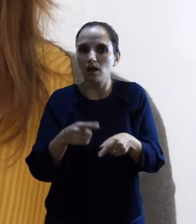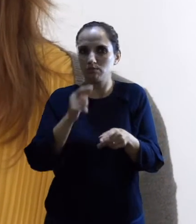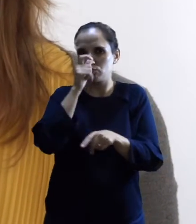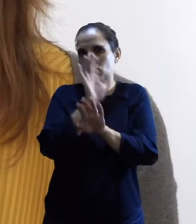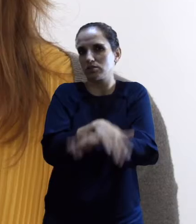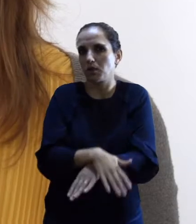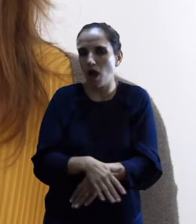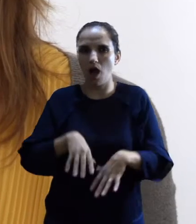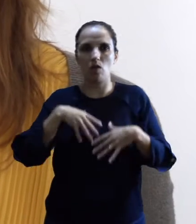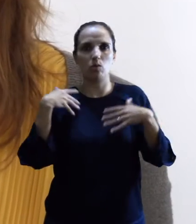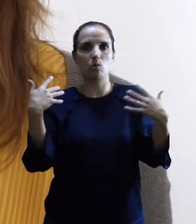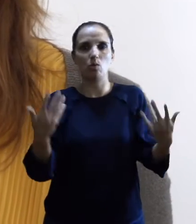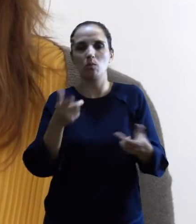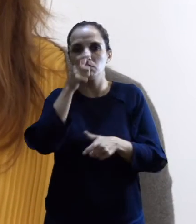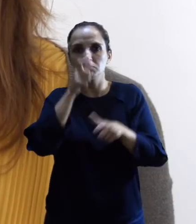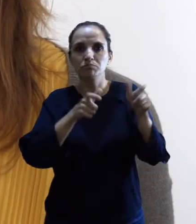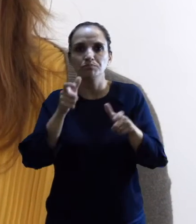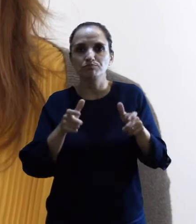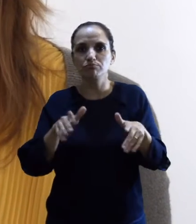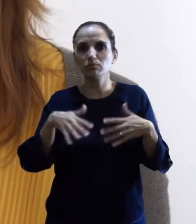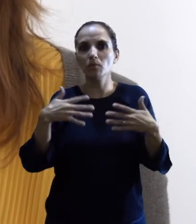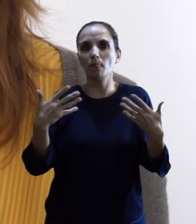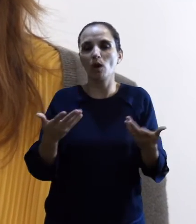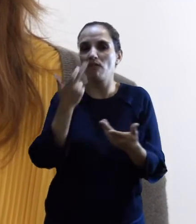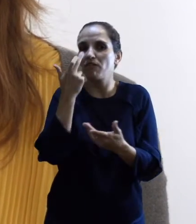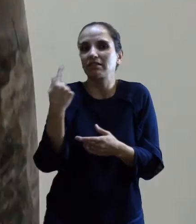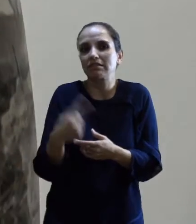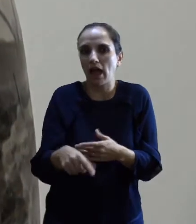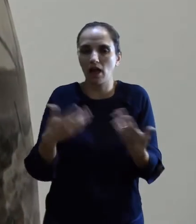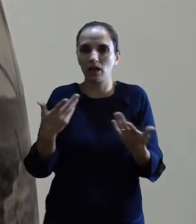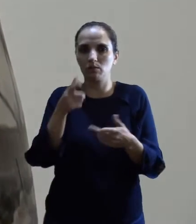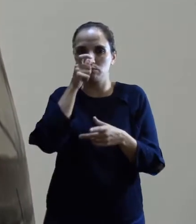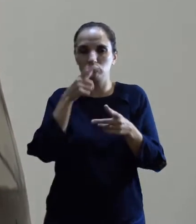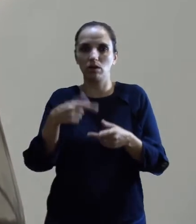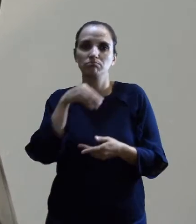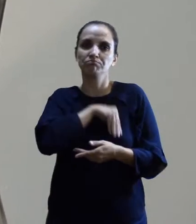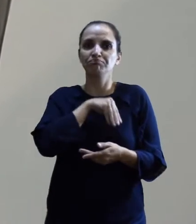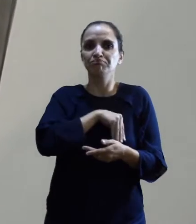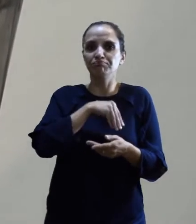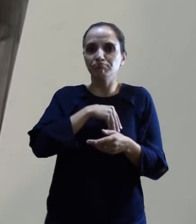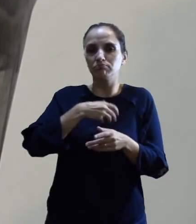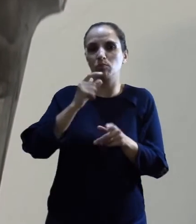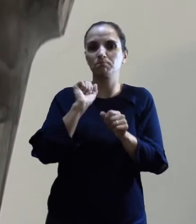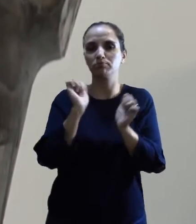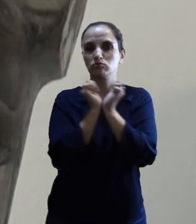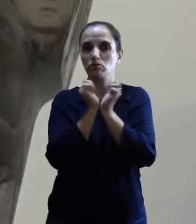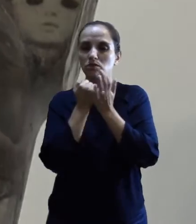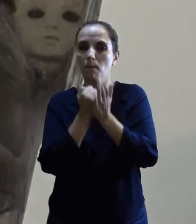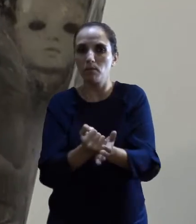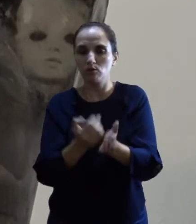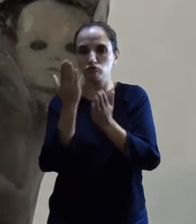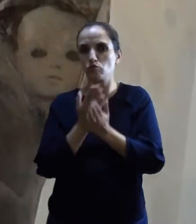a falar de desempregados, estamos a falar de beneficiários de prestações